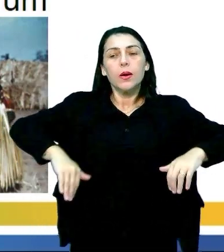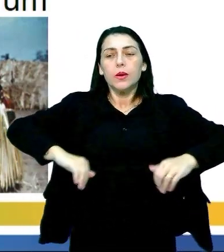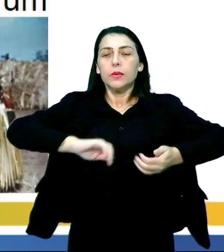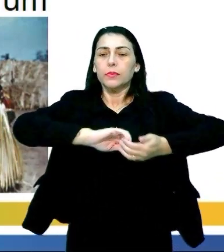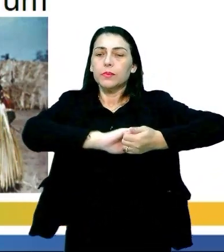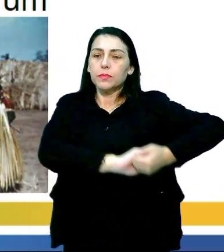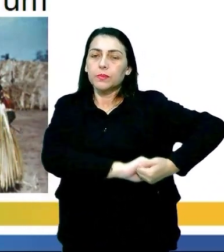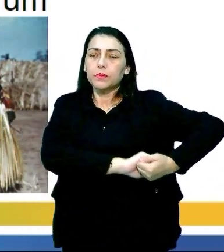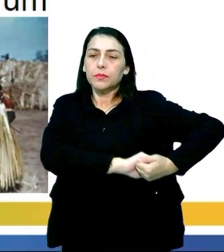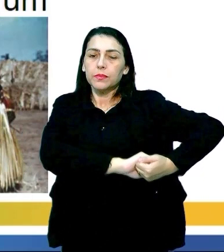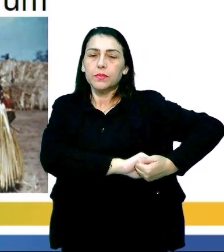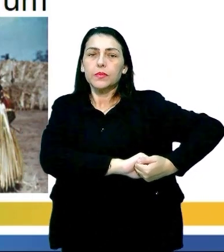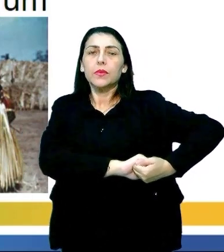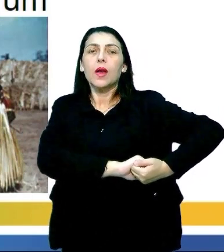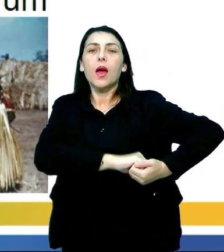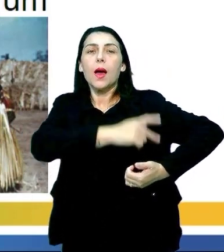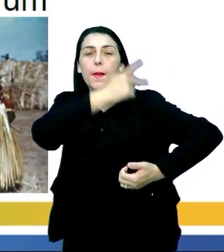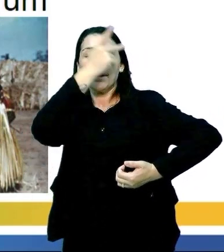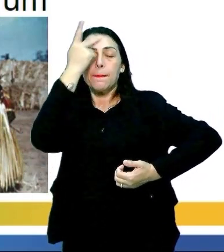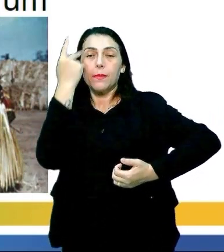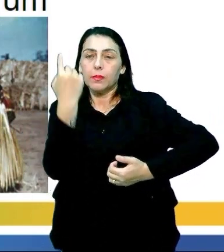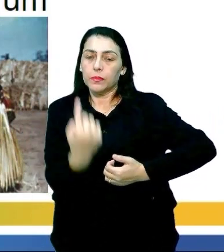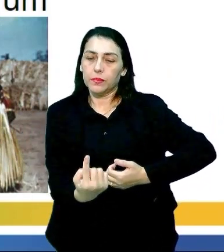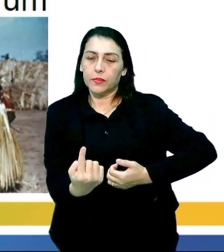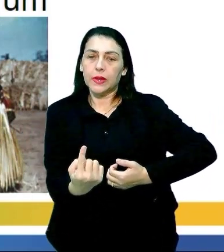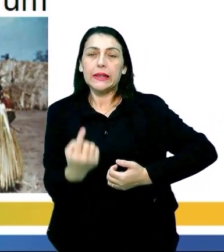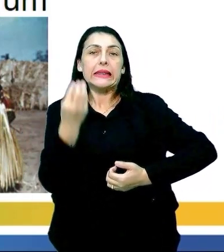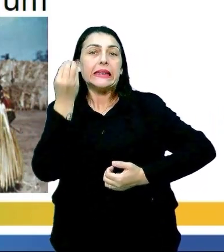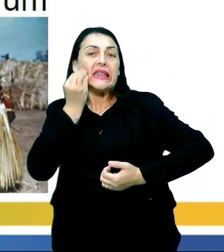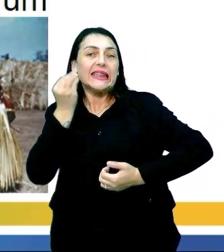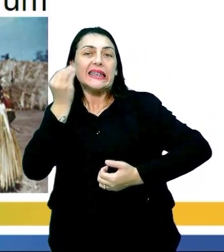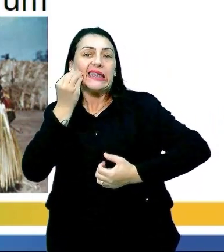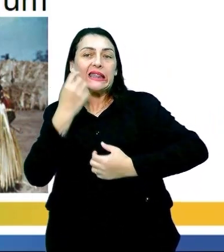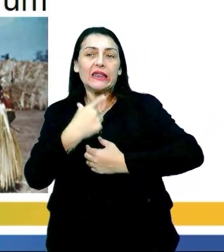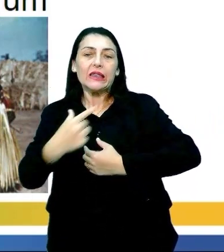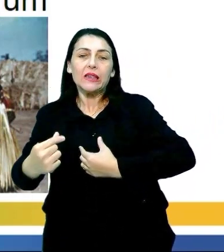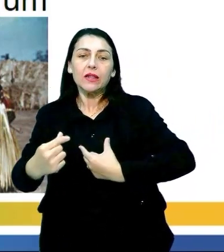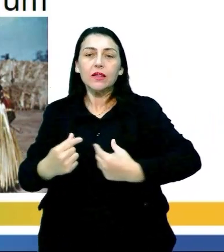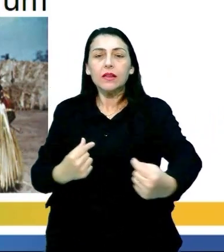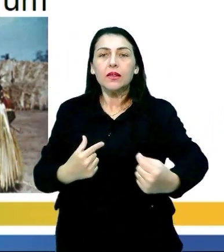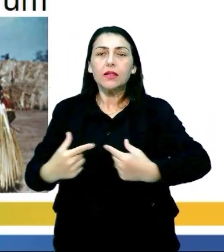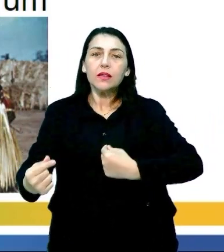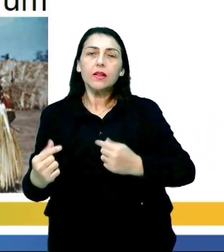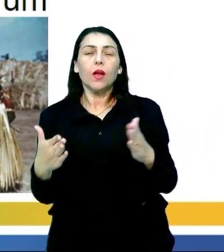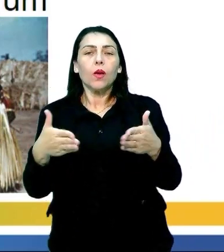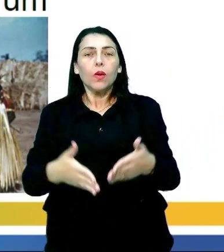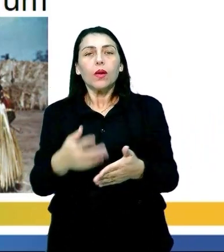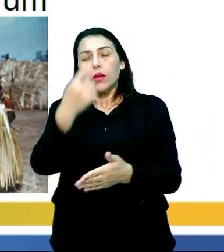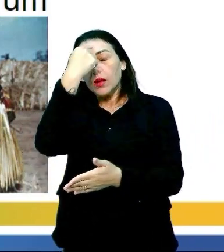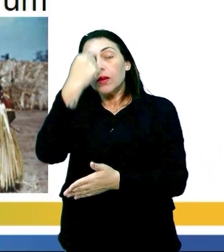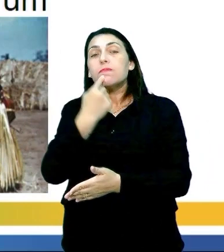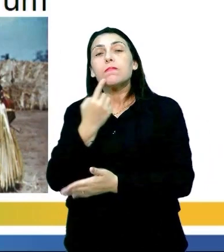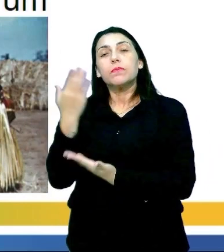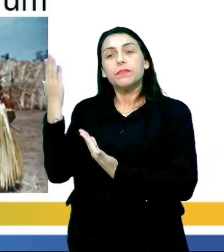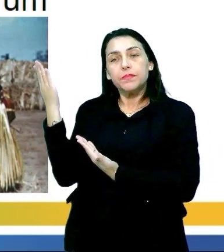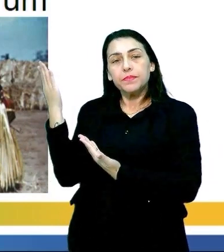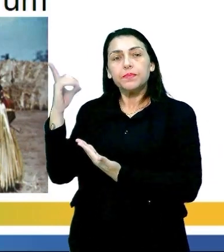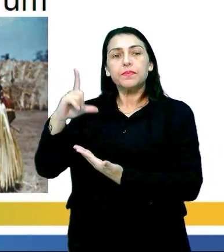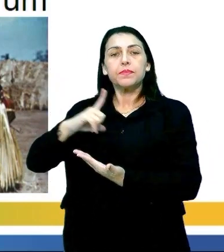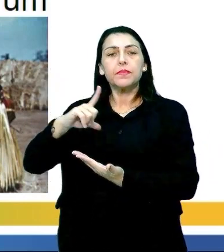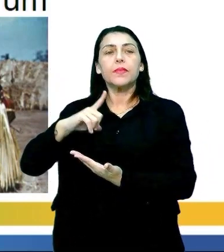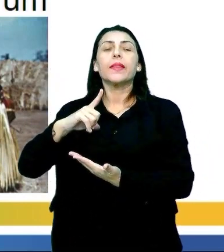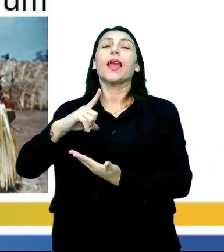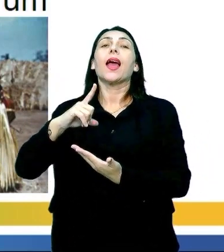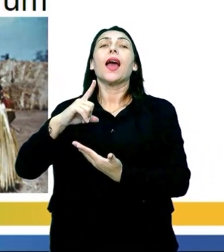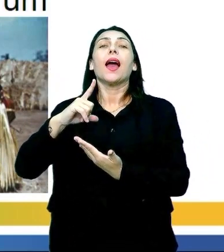dadas e uma pessoa fica no centro da roda tentando sair. A gente tem imagens aí para vocês, foca na imagem, olha a tela. Tem a dança da